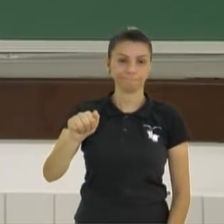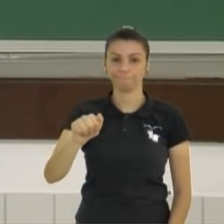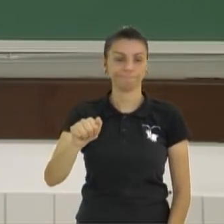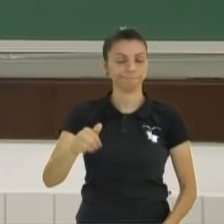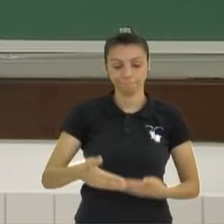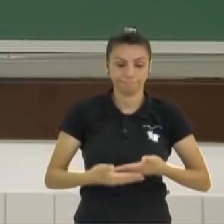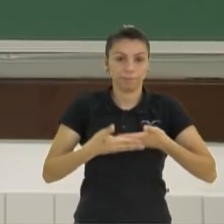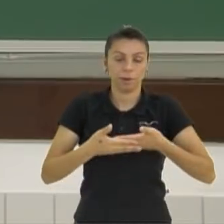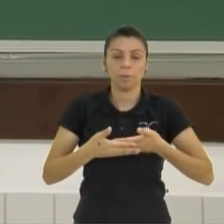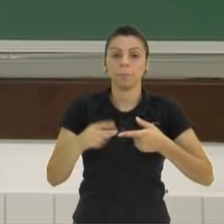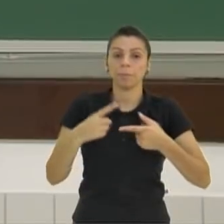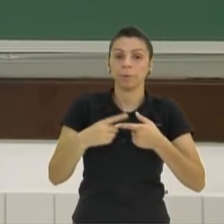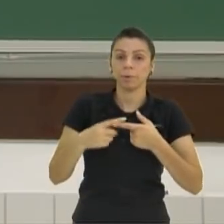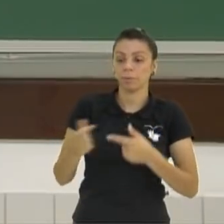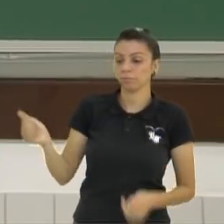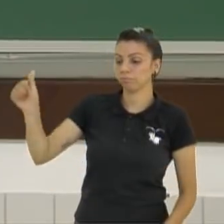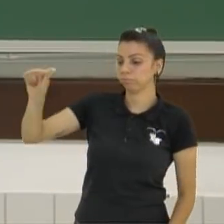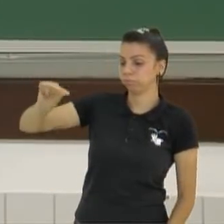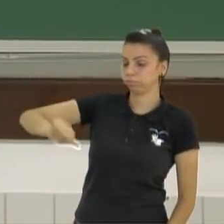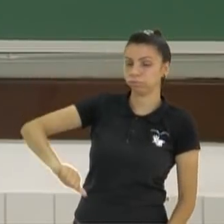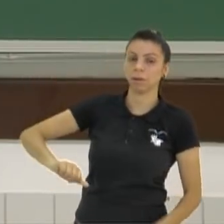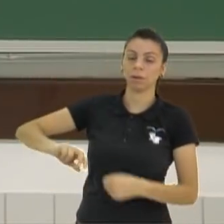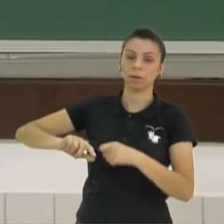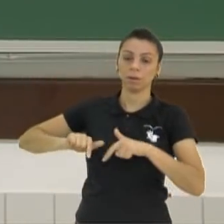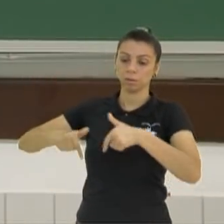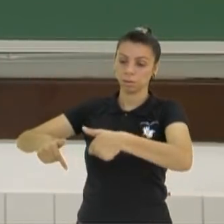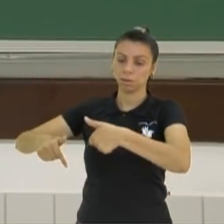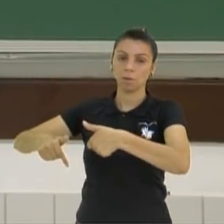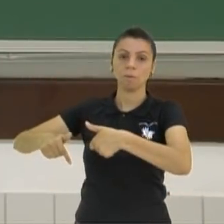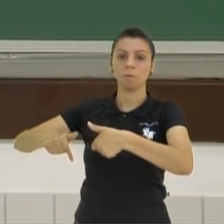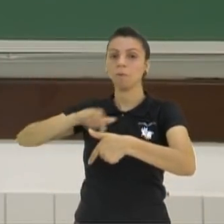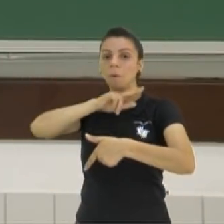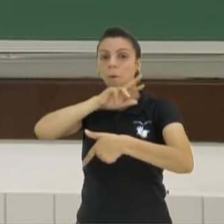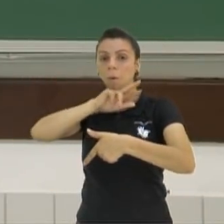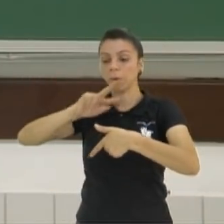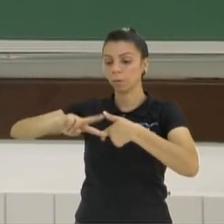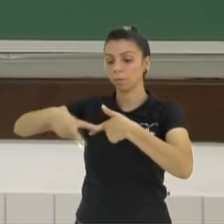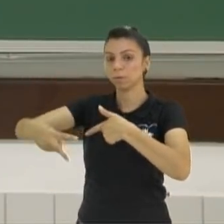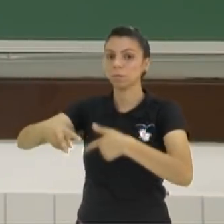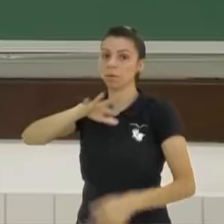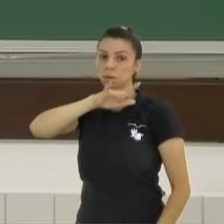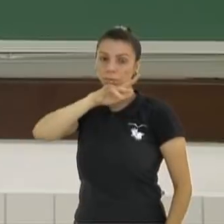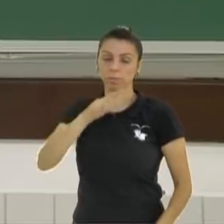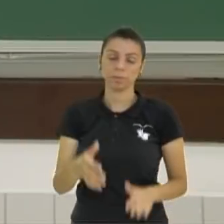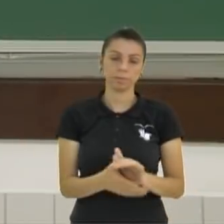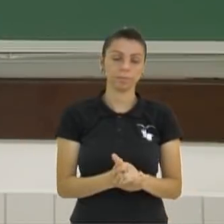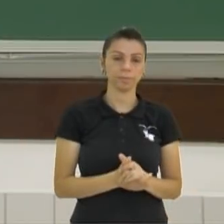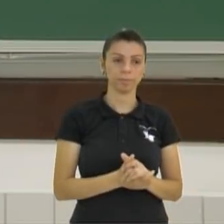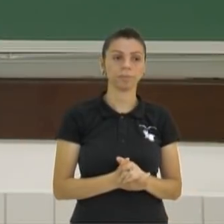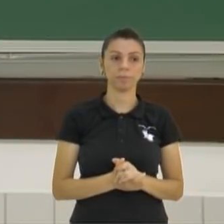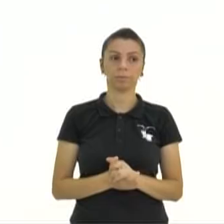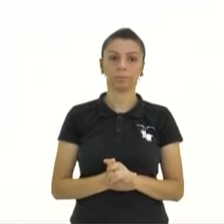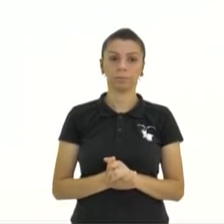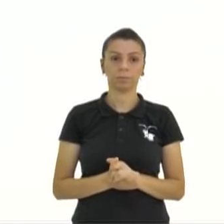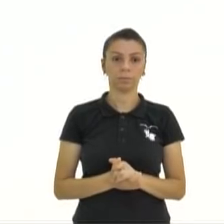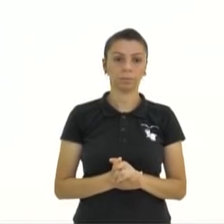a ação negativa que gera um resultado negativo. A palavra que significa aquilo que me mantém elevado é